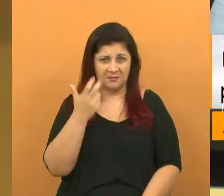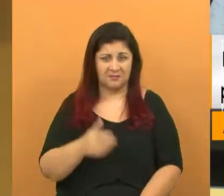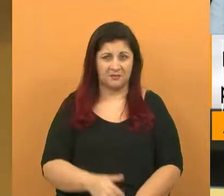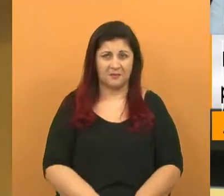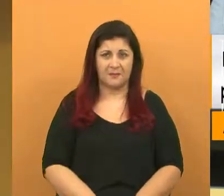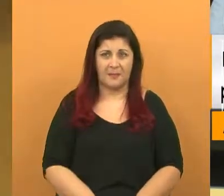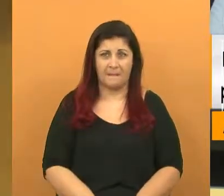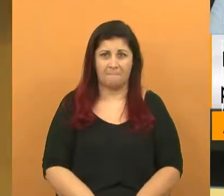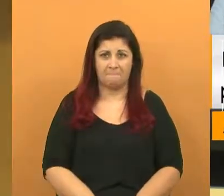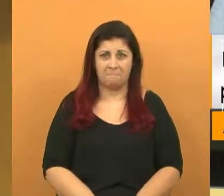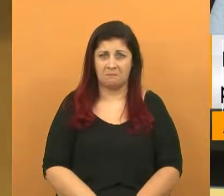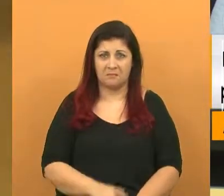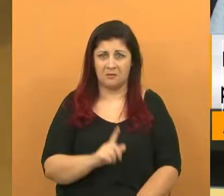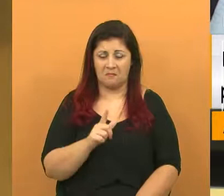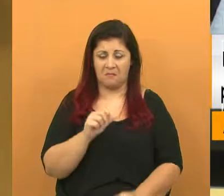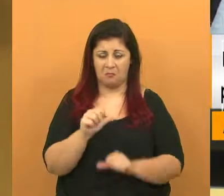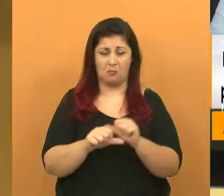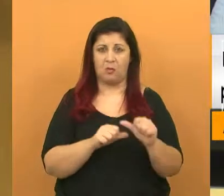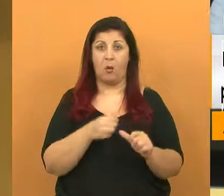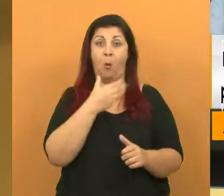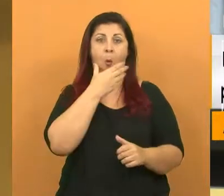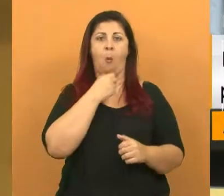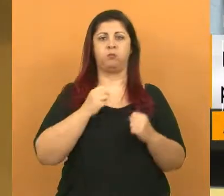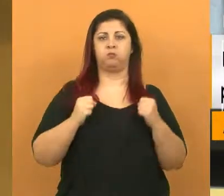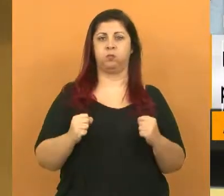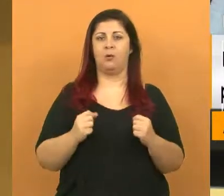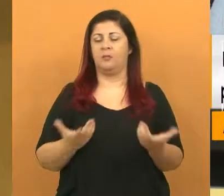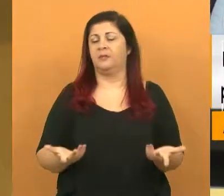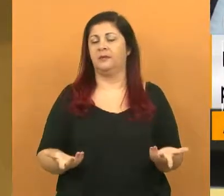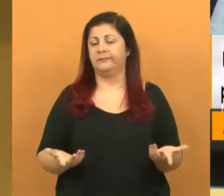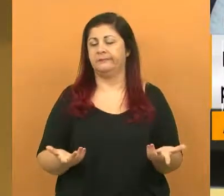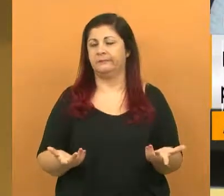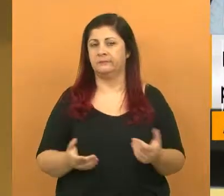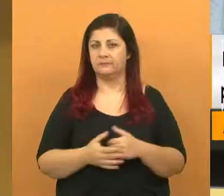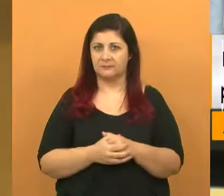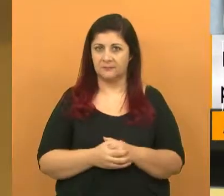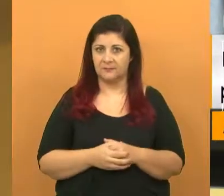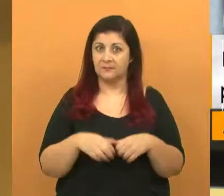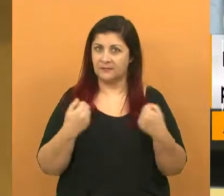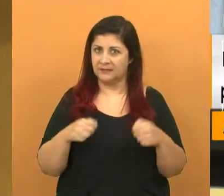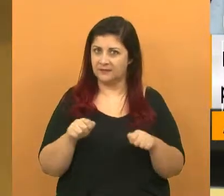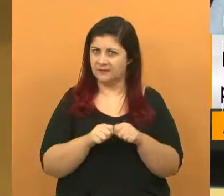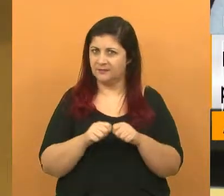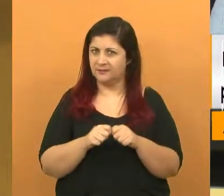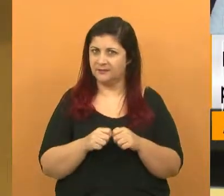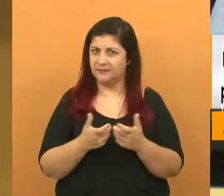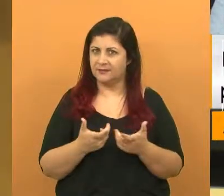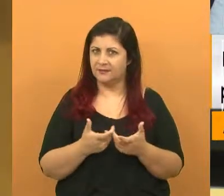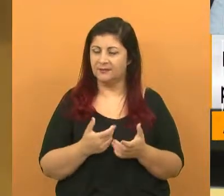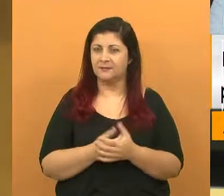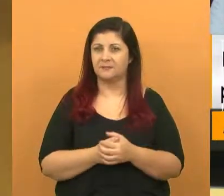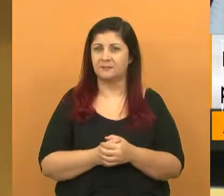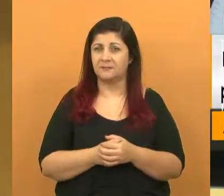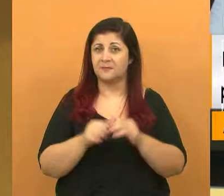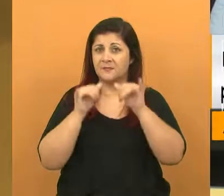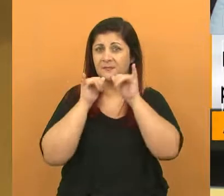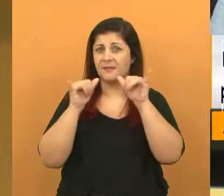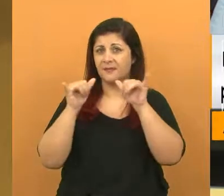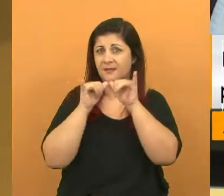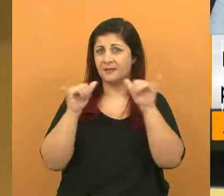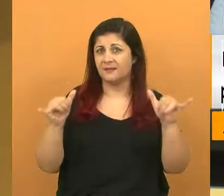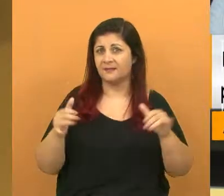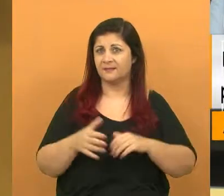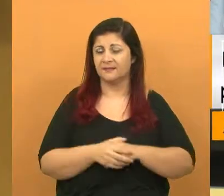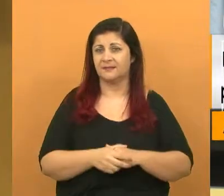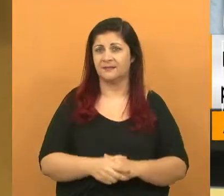ninguém vai perder a masculinidade por conta disso. Então, é um alerta que a gente faz, porque,